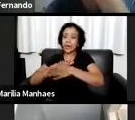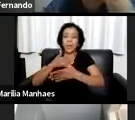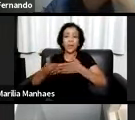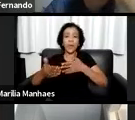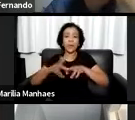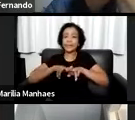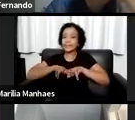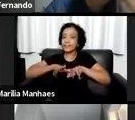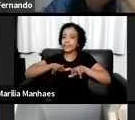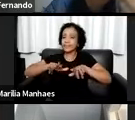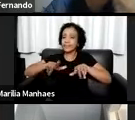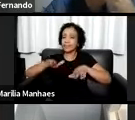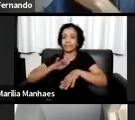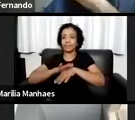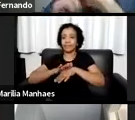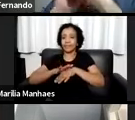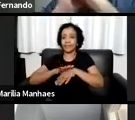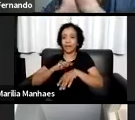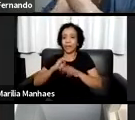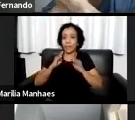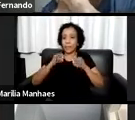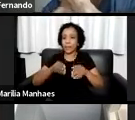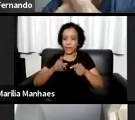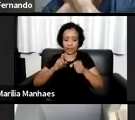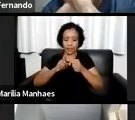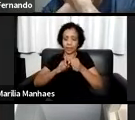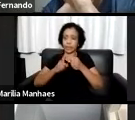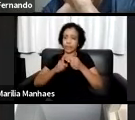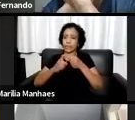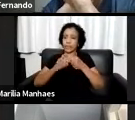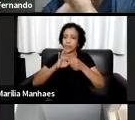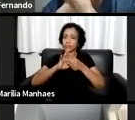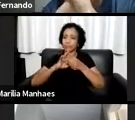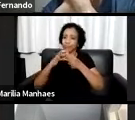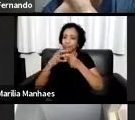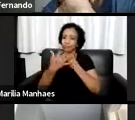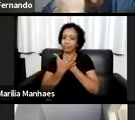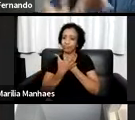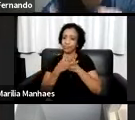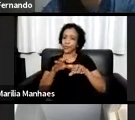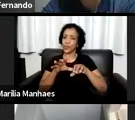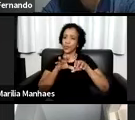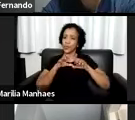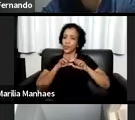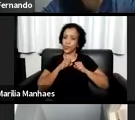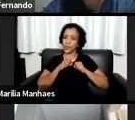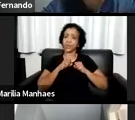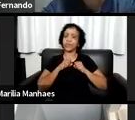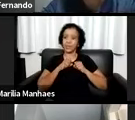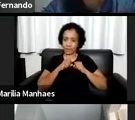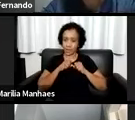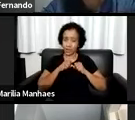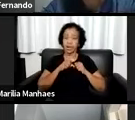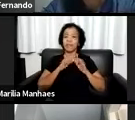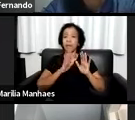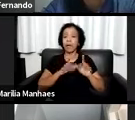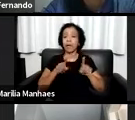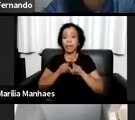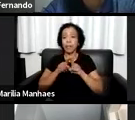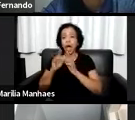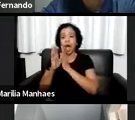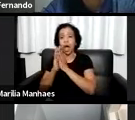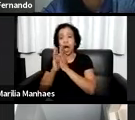com foco, neste momento, naqueles que estão infectados pelo COVID-19. Estamos orando para que